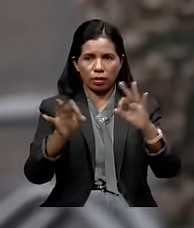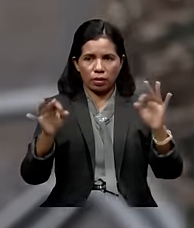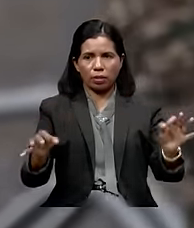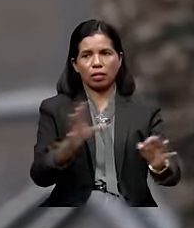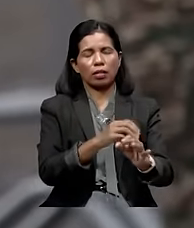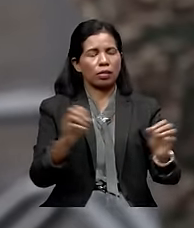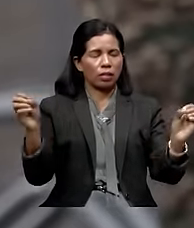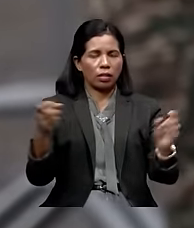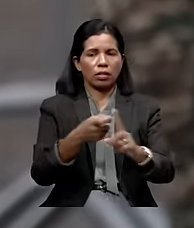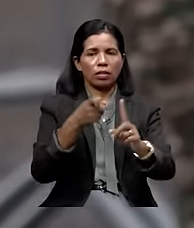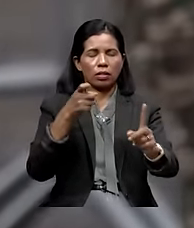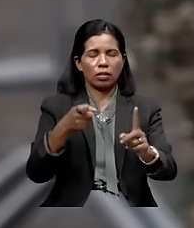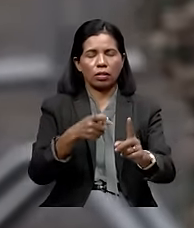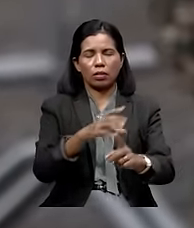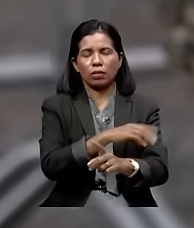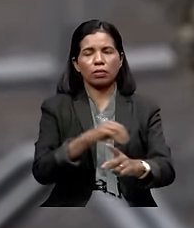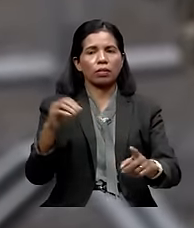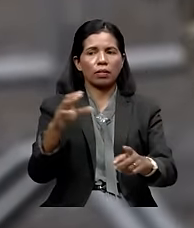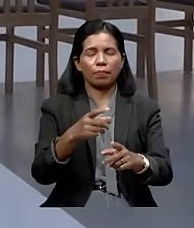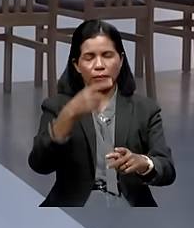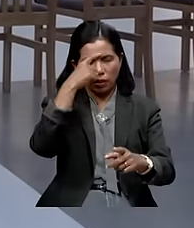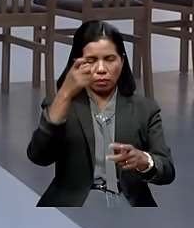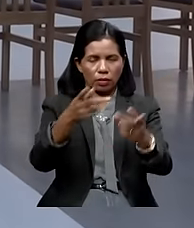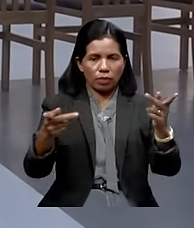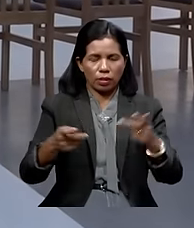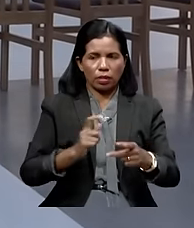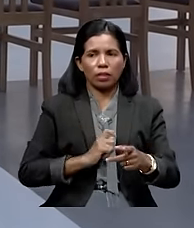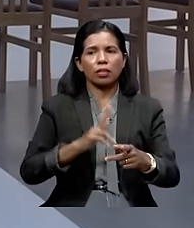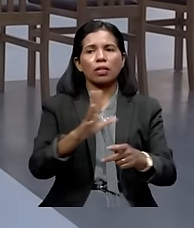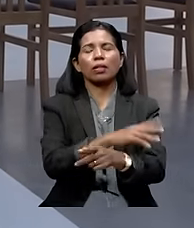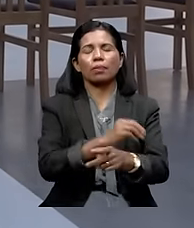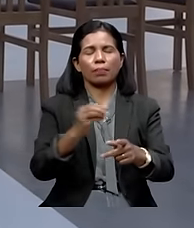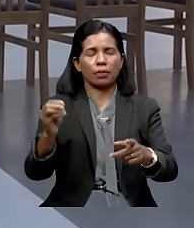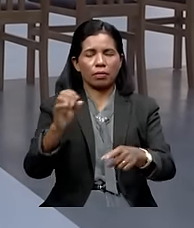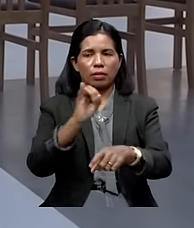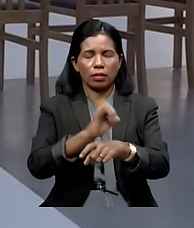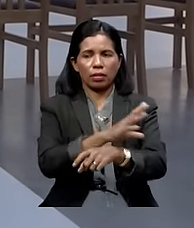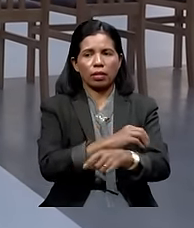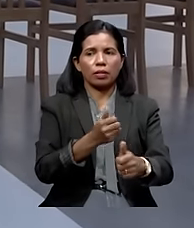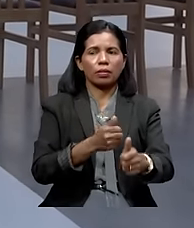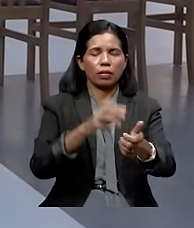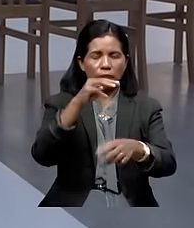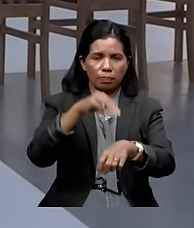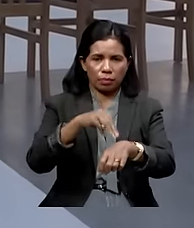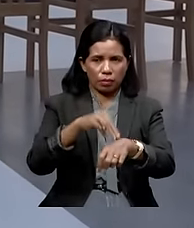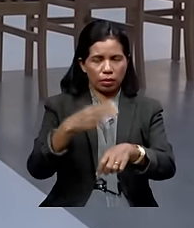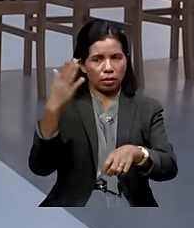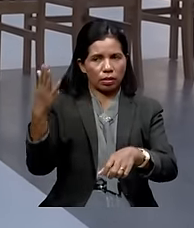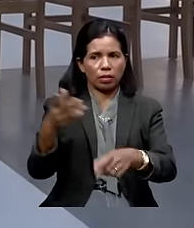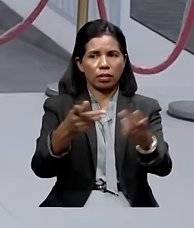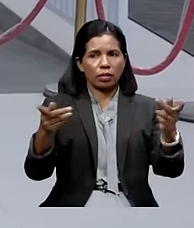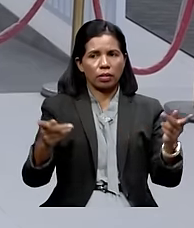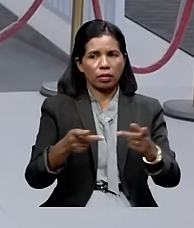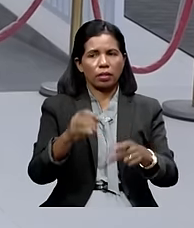sem autorização Husik parte competente. Tamba fatin tacitolo ba concentração peregrino a tutuir missa solene no altar e a